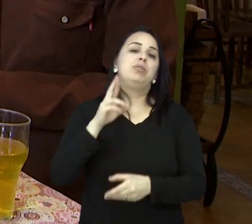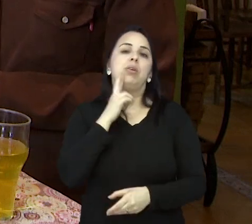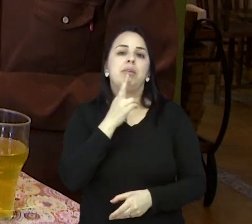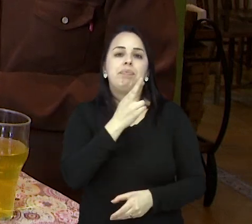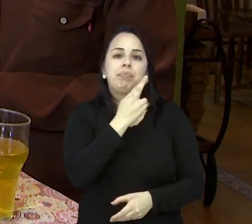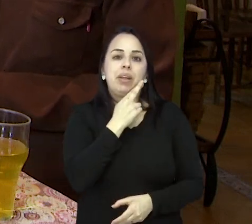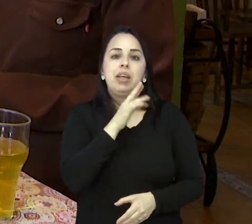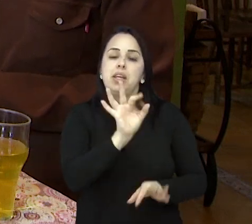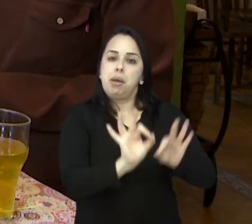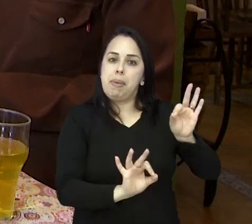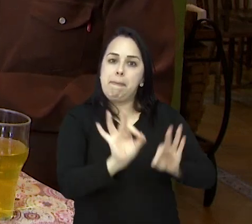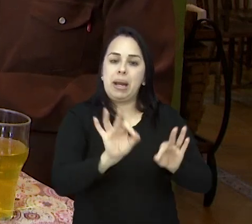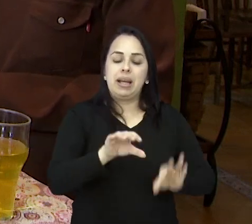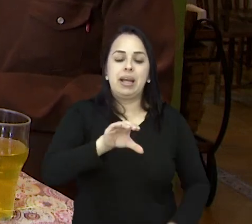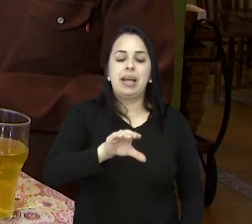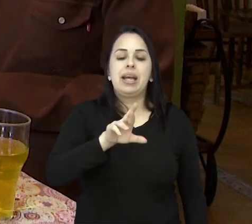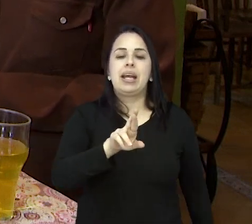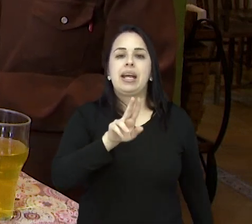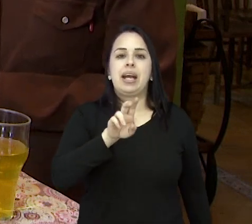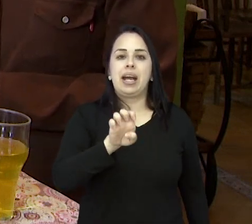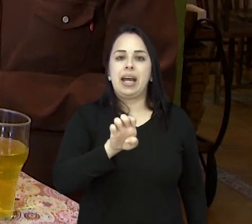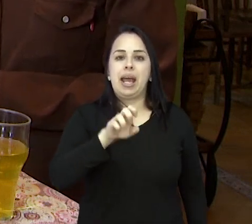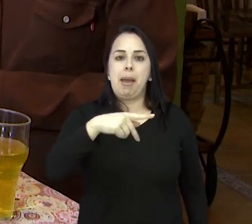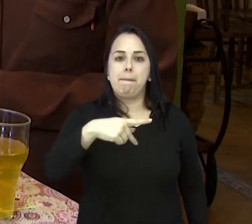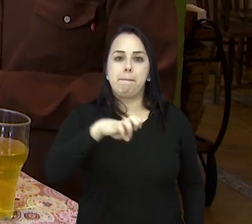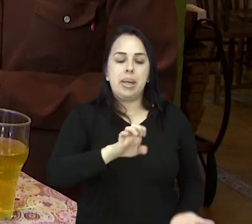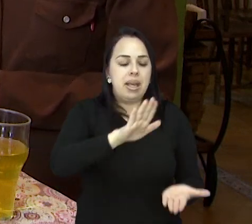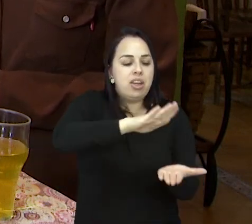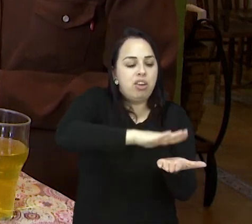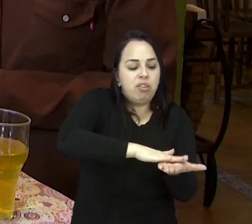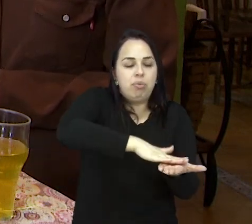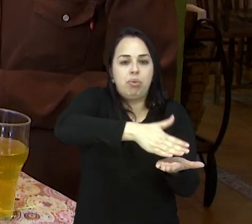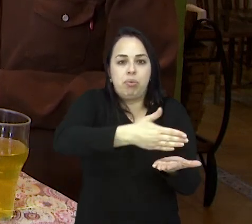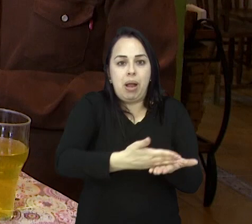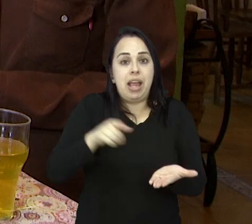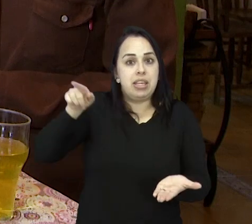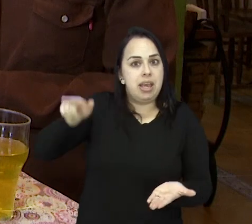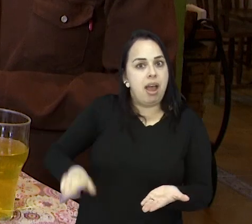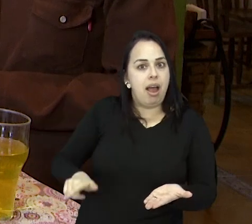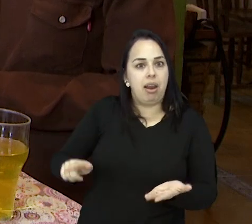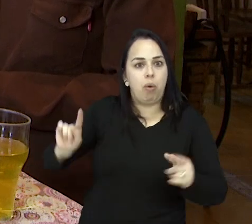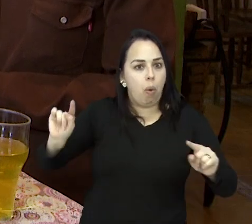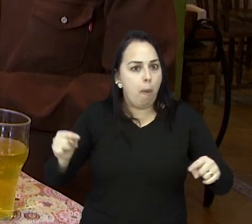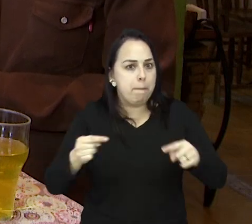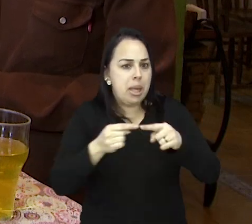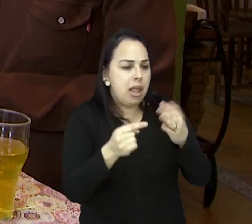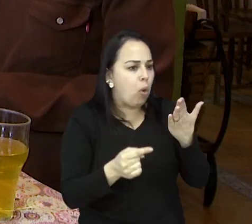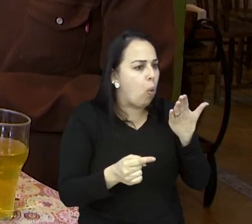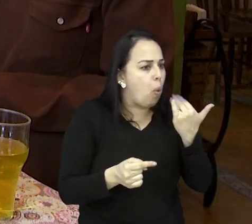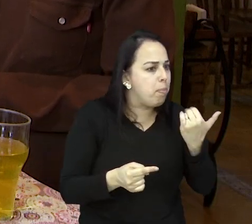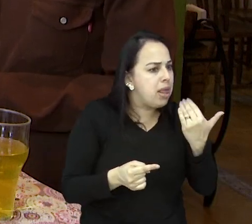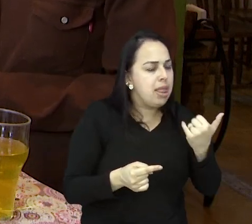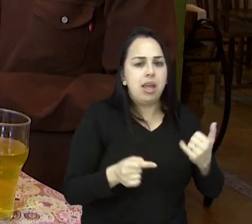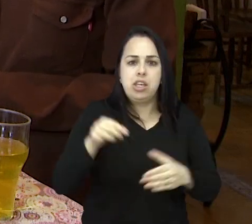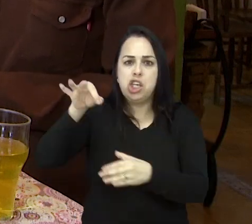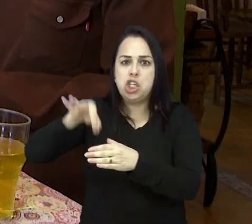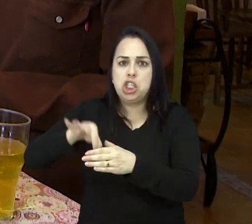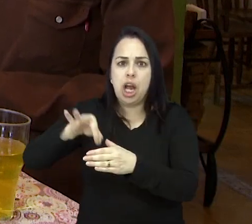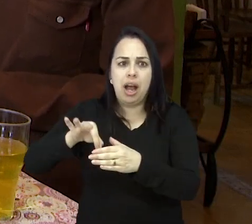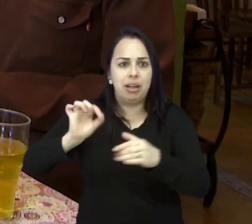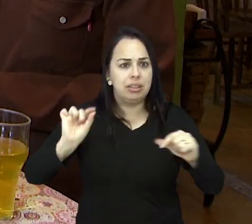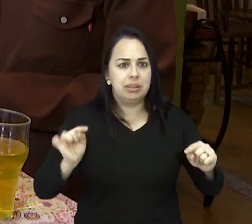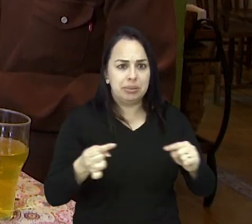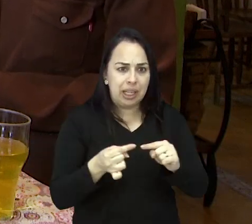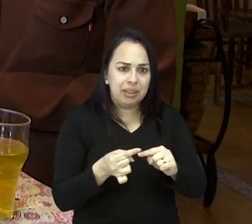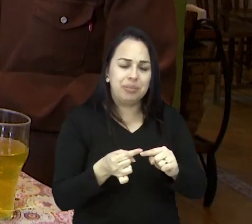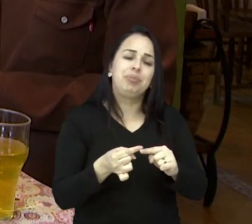em crepe. E já que a Raquel é uma sommelier e ela faz a harmonização entre alimento, entre a comida e